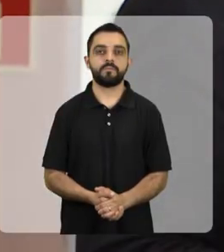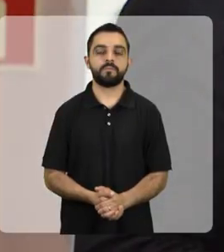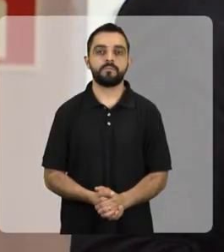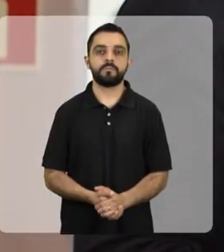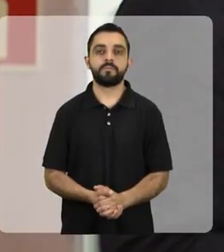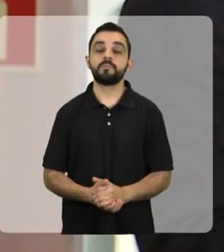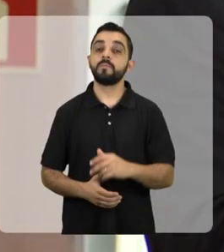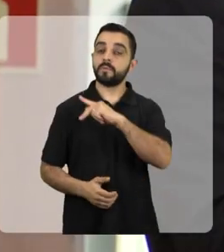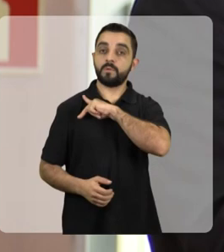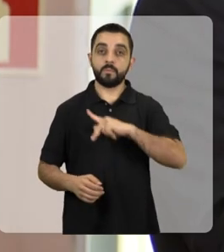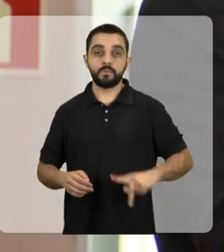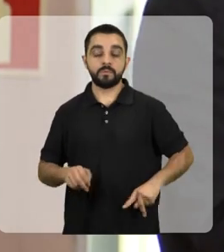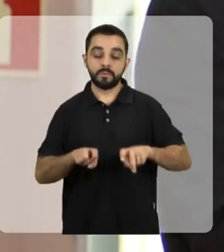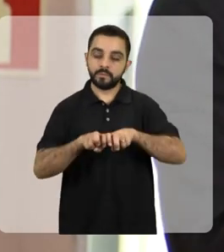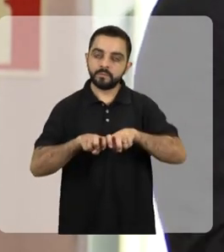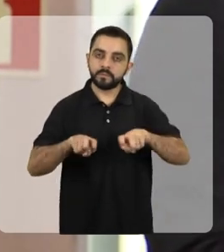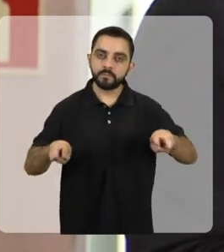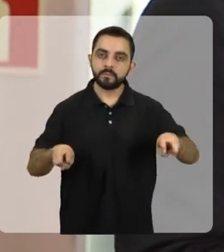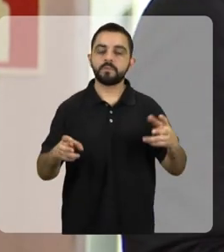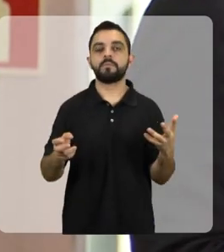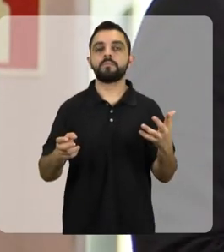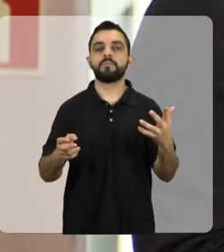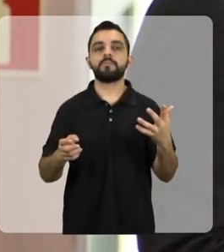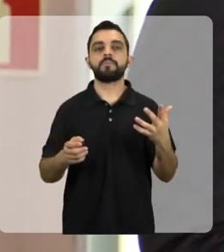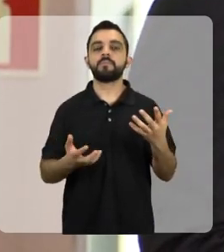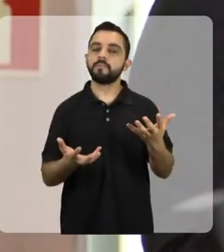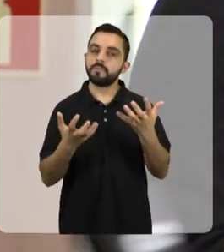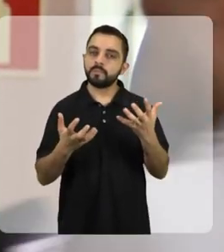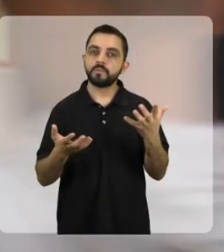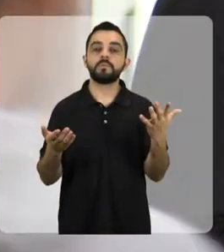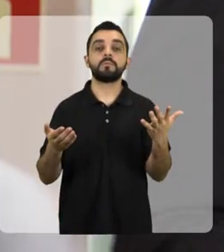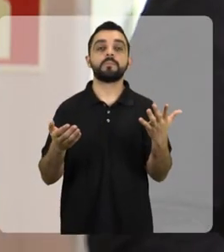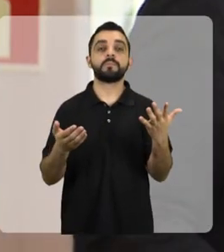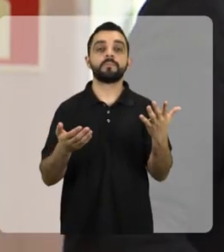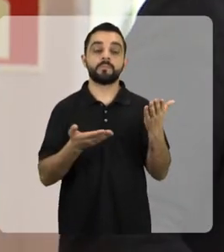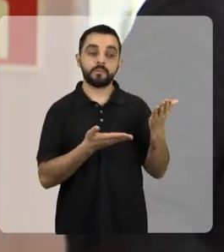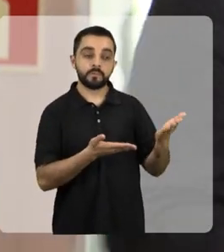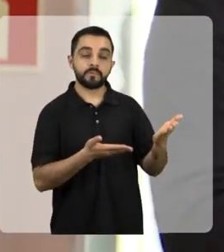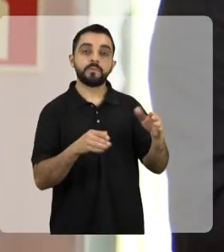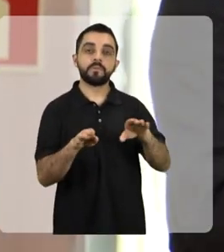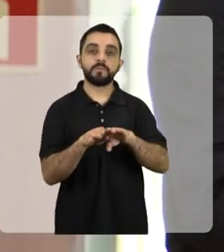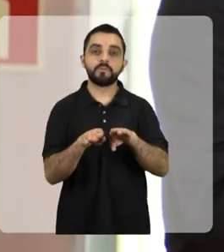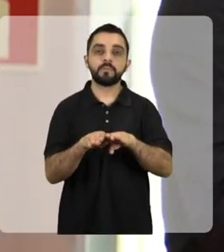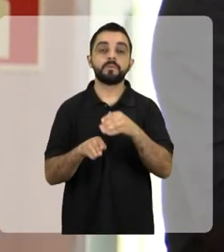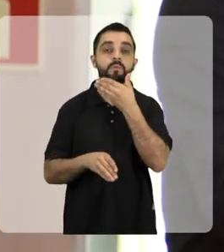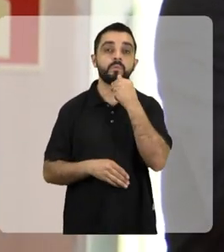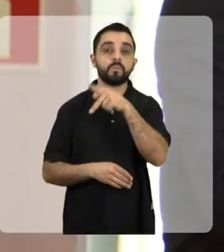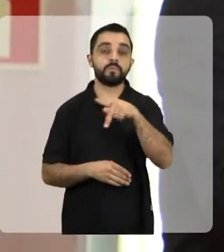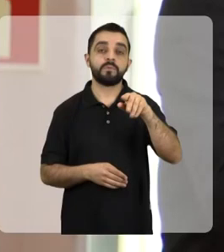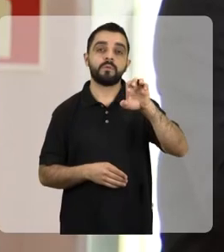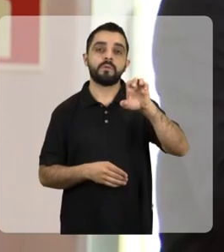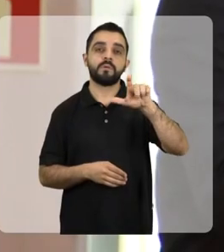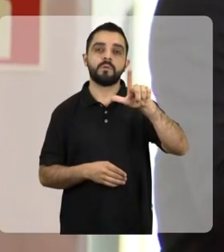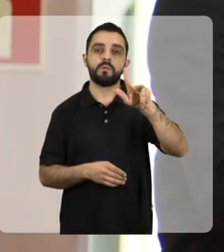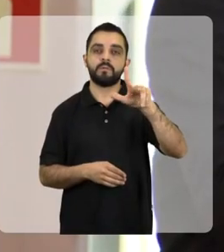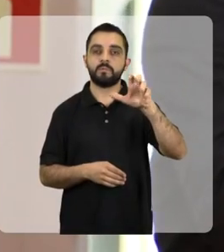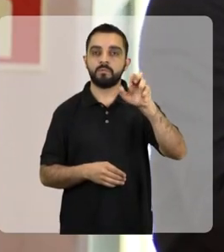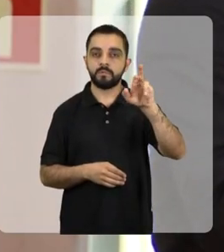Senhor presidente, eu gostaria, em seu nome, do nome do professor Euler, da professora